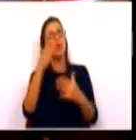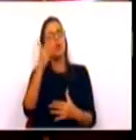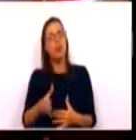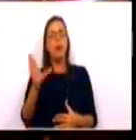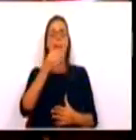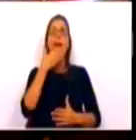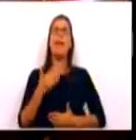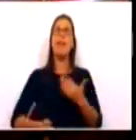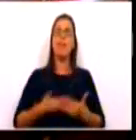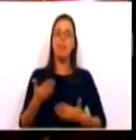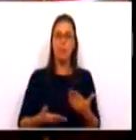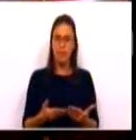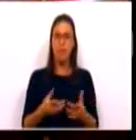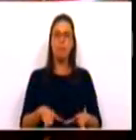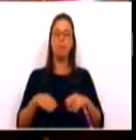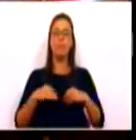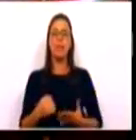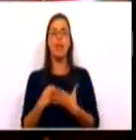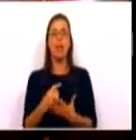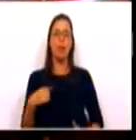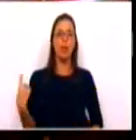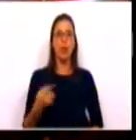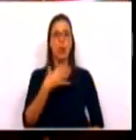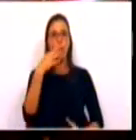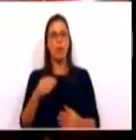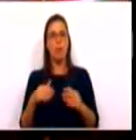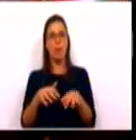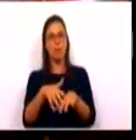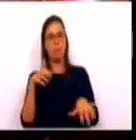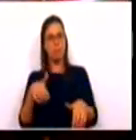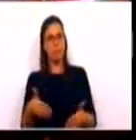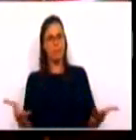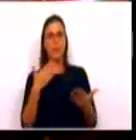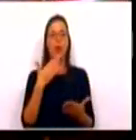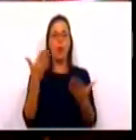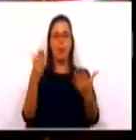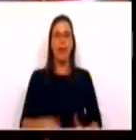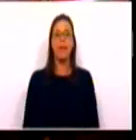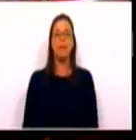eficiente, será de molde a acolher o apoio da totalidade desta Câmara. Muito obrigada.